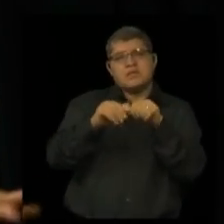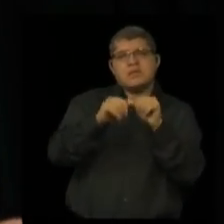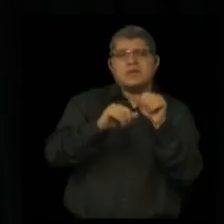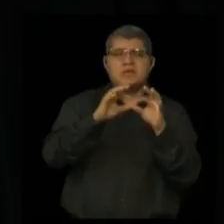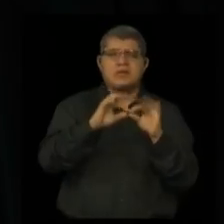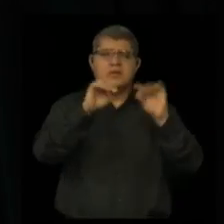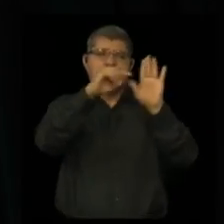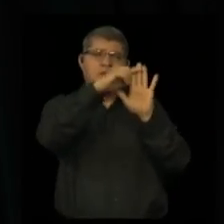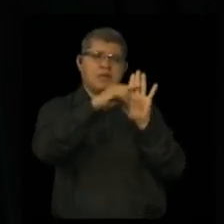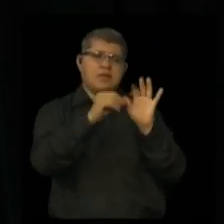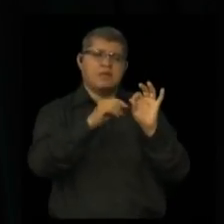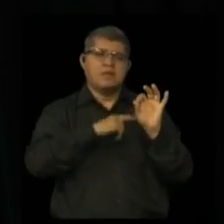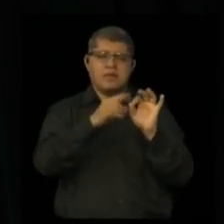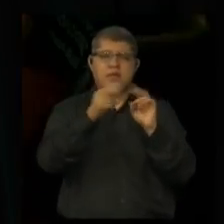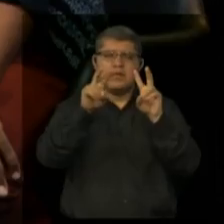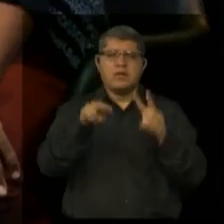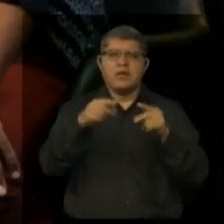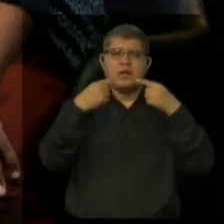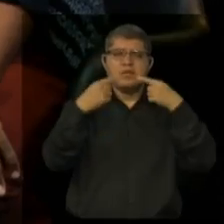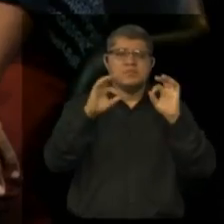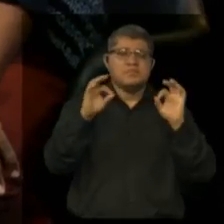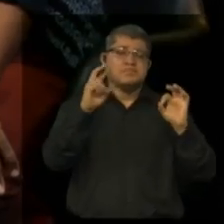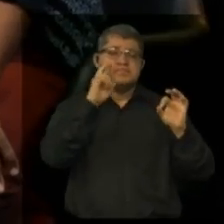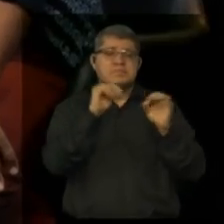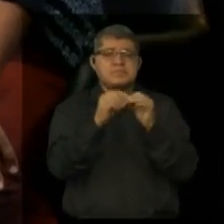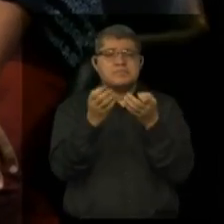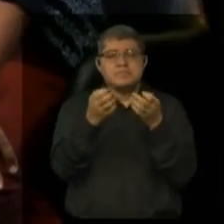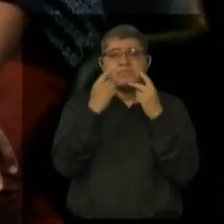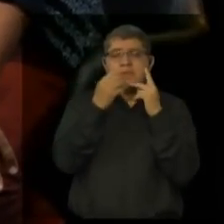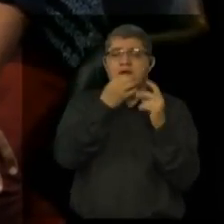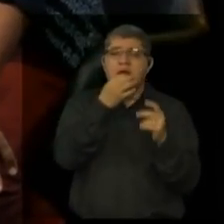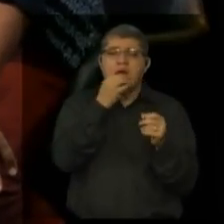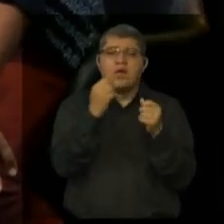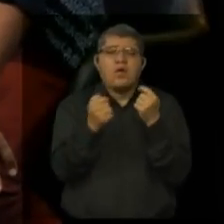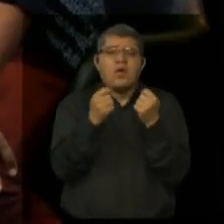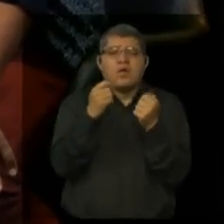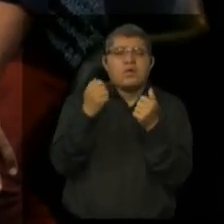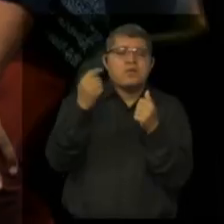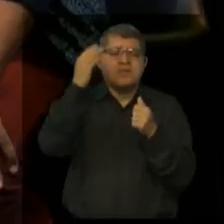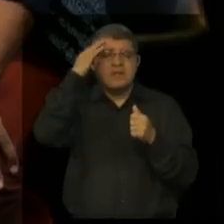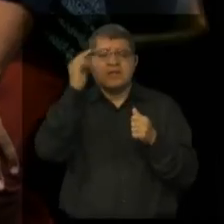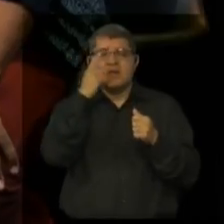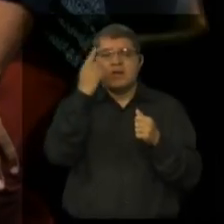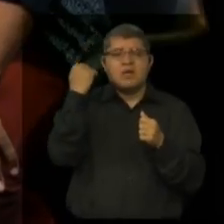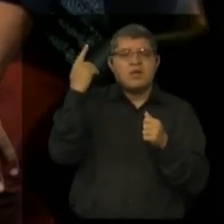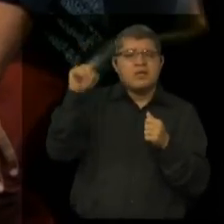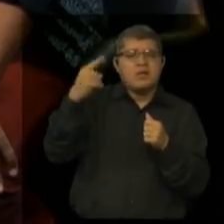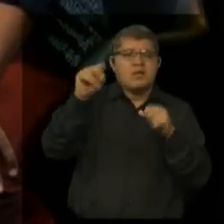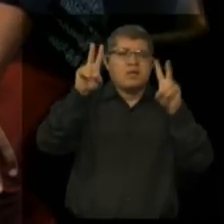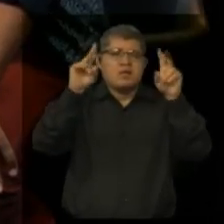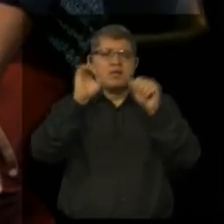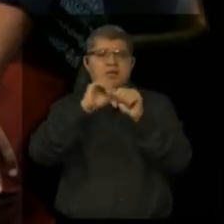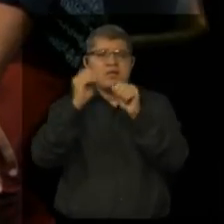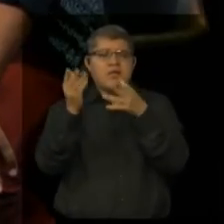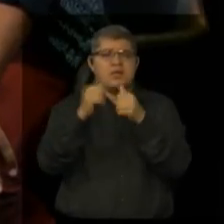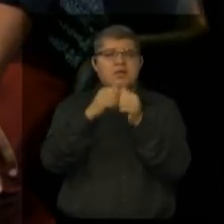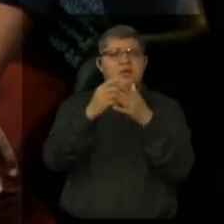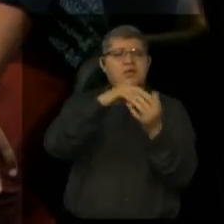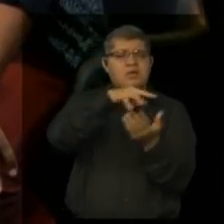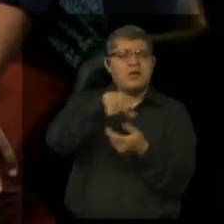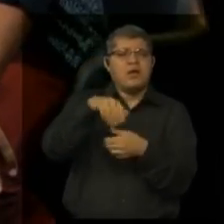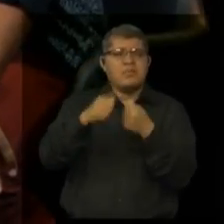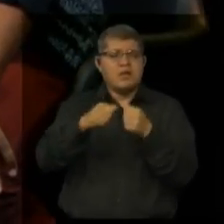os parâmetros que a gente tem de analisar a música. Aí eu queria que você comentasse um pouquinho, porque você falou numa outra matéria que a gente fez com você, que o mundo está